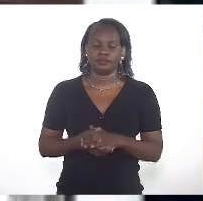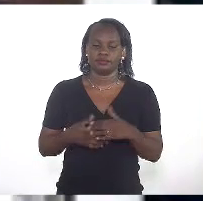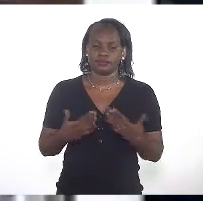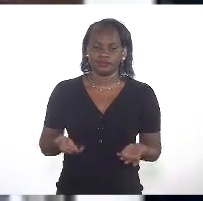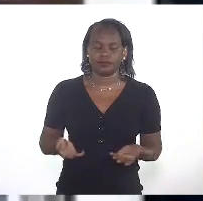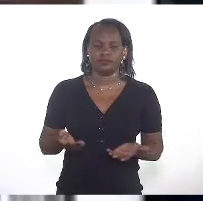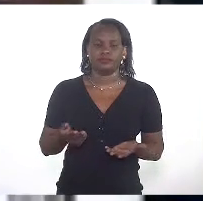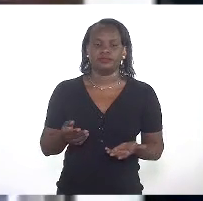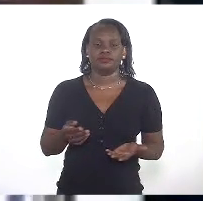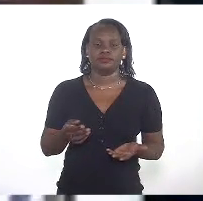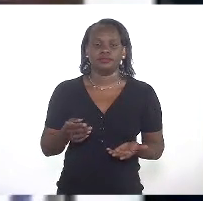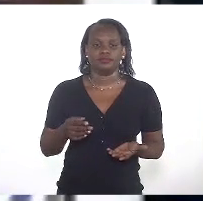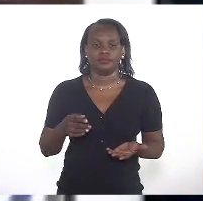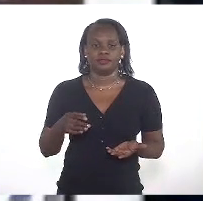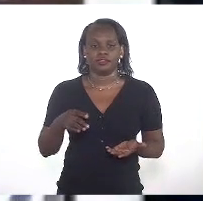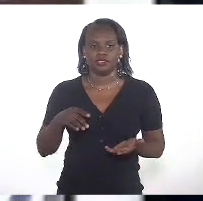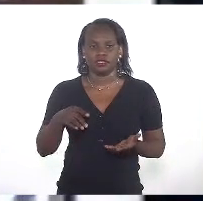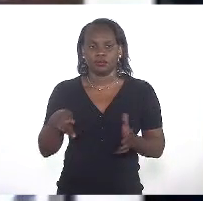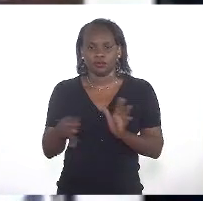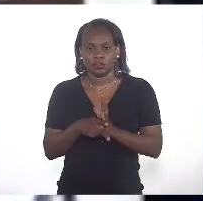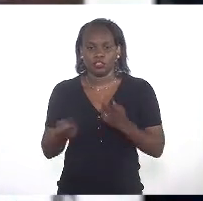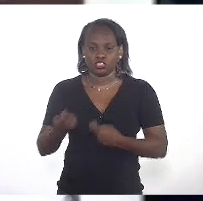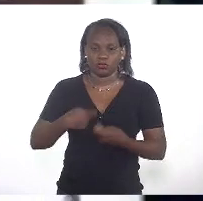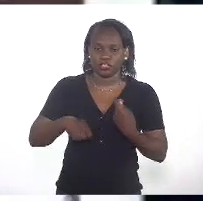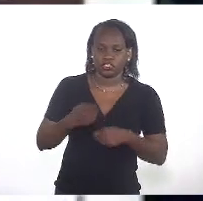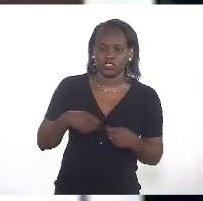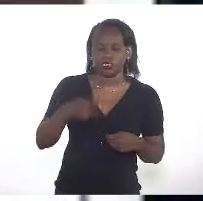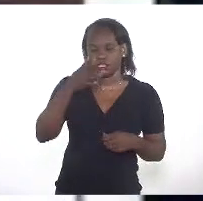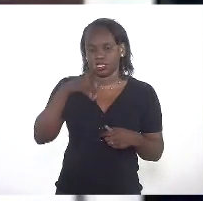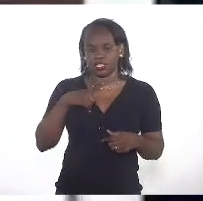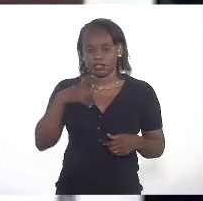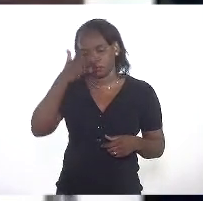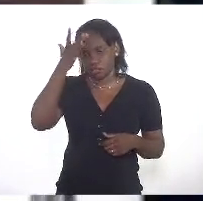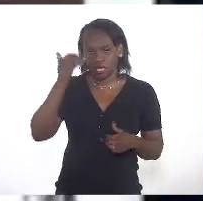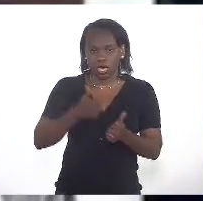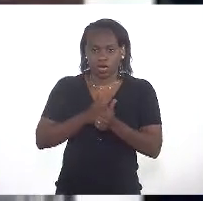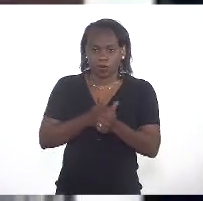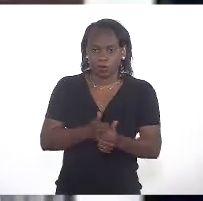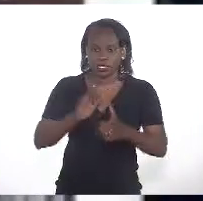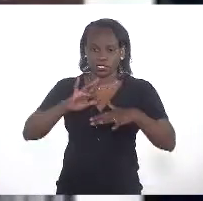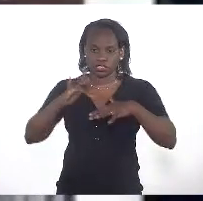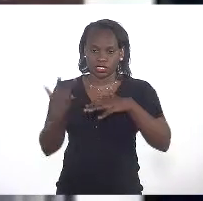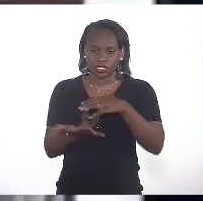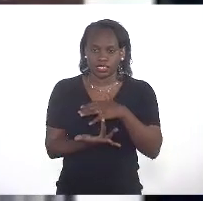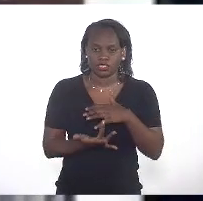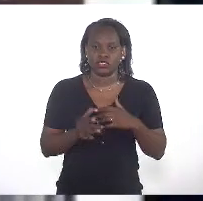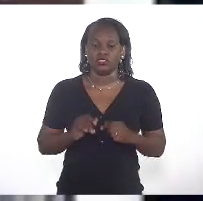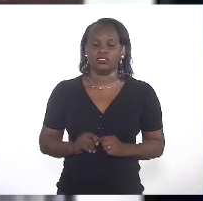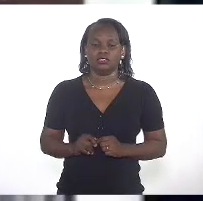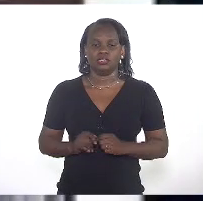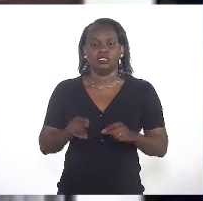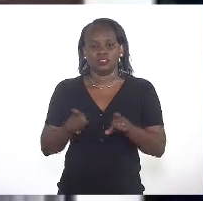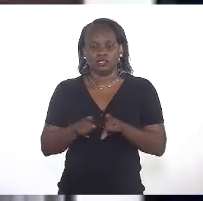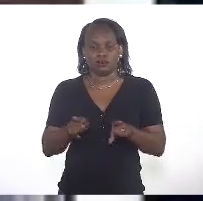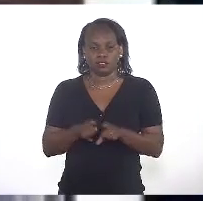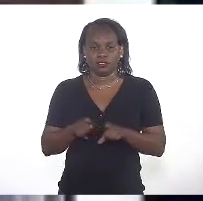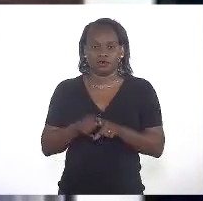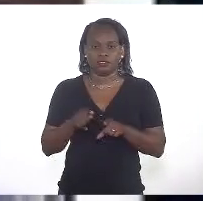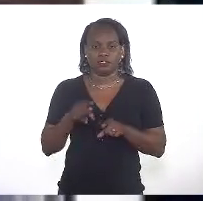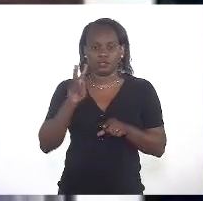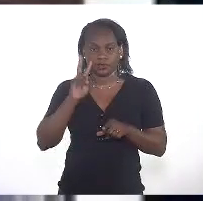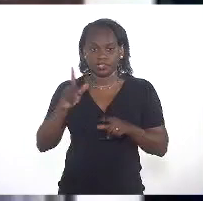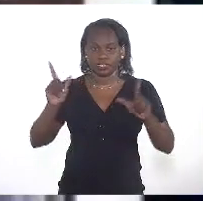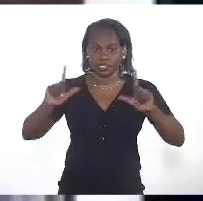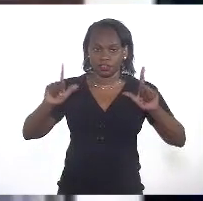servidores da Assembleia Legislativa, aqueles que nos acompanham pelas redes sociais e aqueles que nos assistem pela